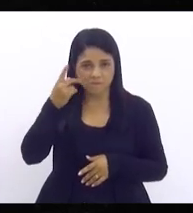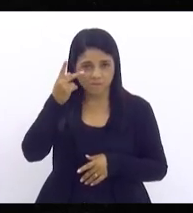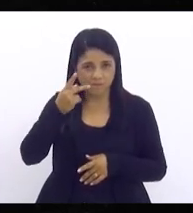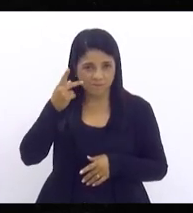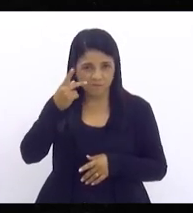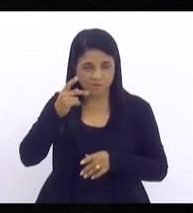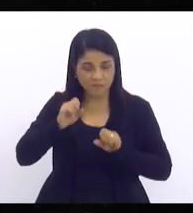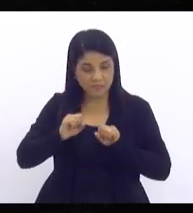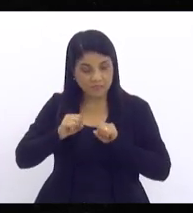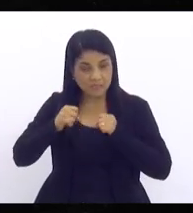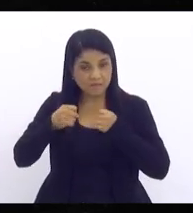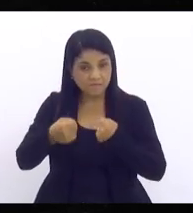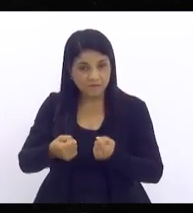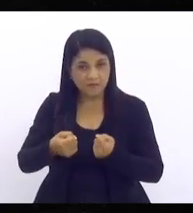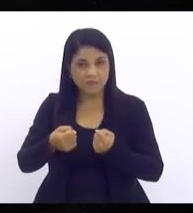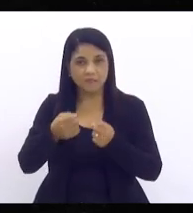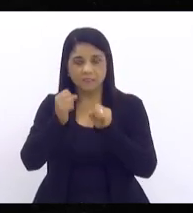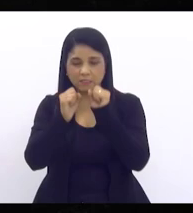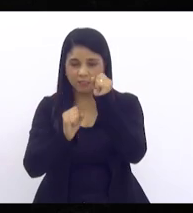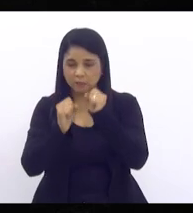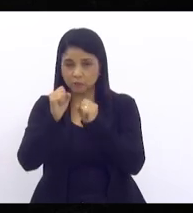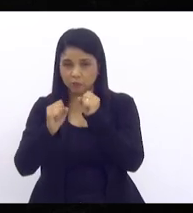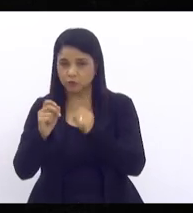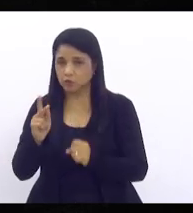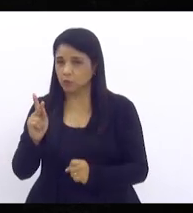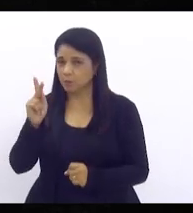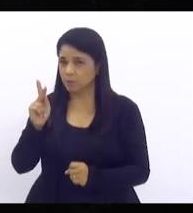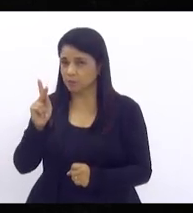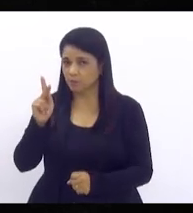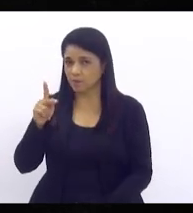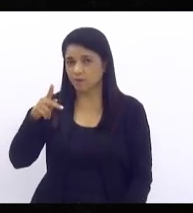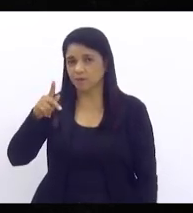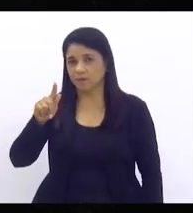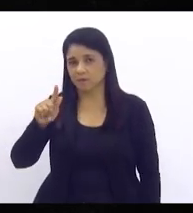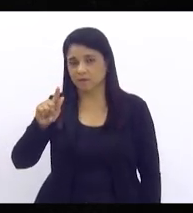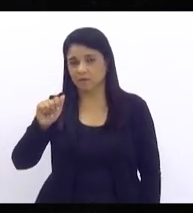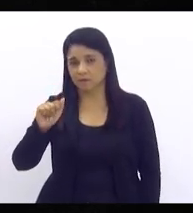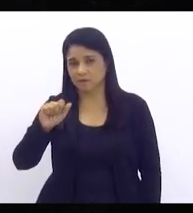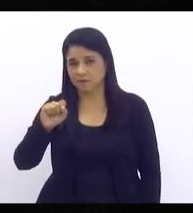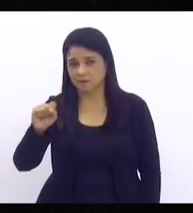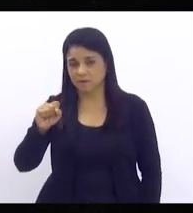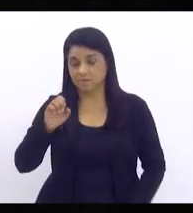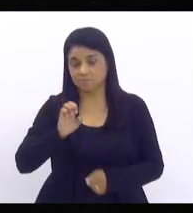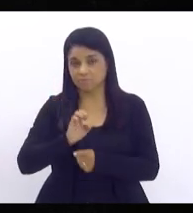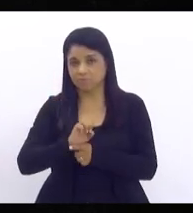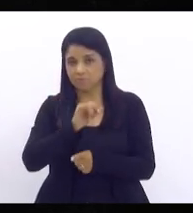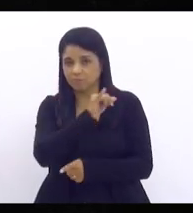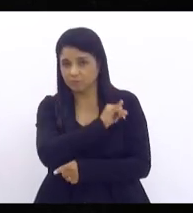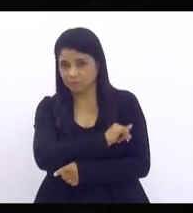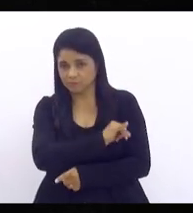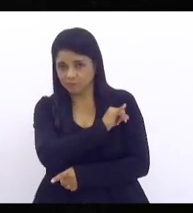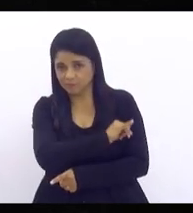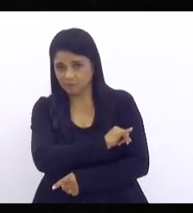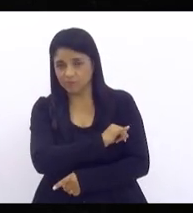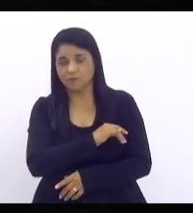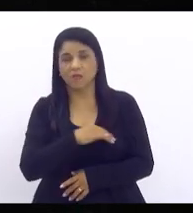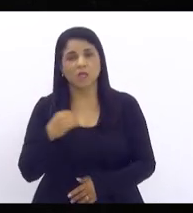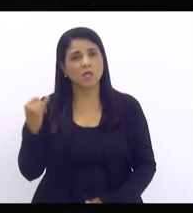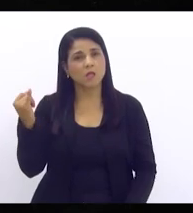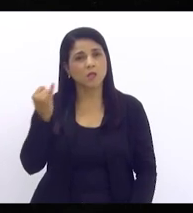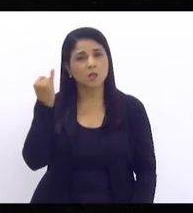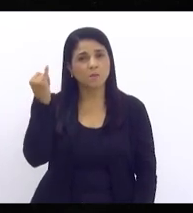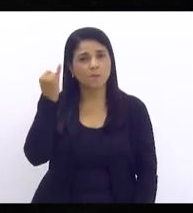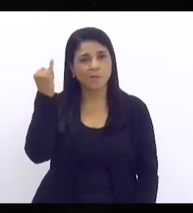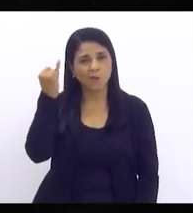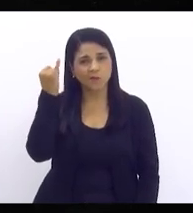da Indústria do Petróleo e do Gás, aqui no estado do Rio de Janeiro. Muito importante a